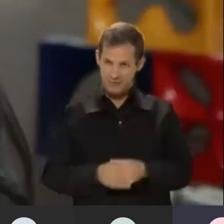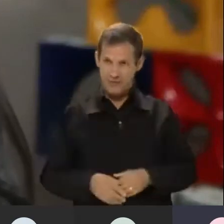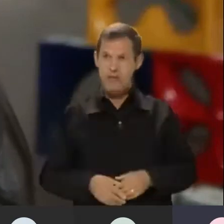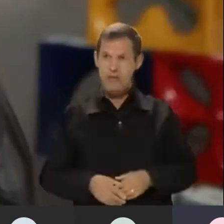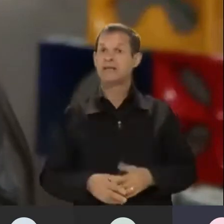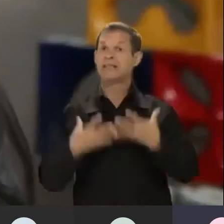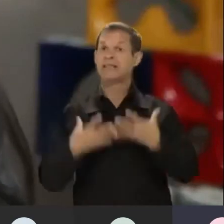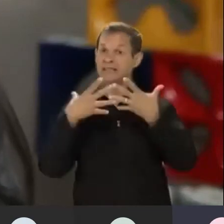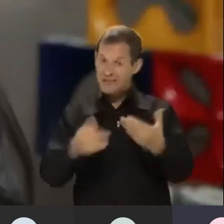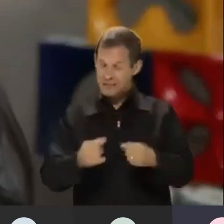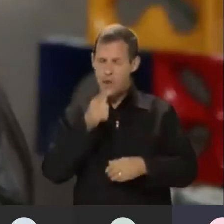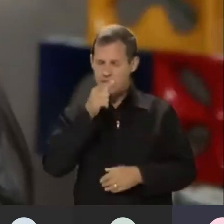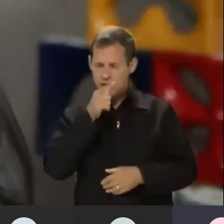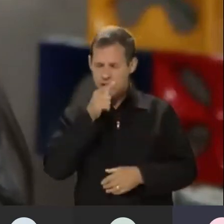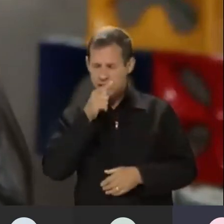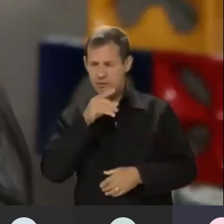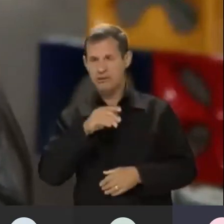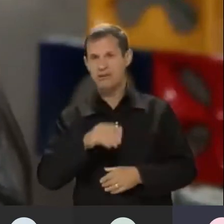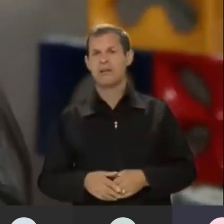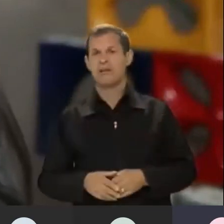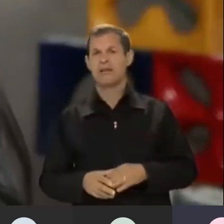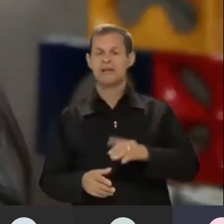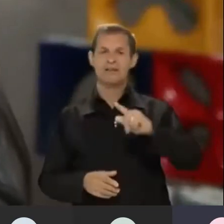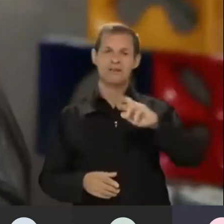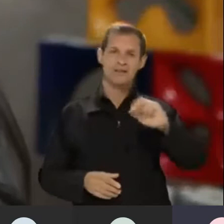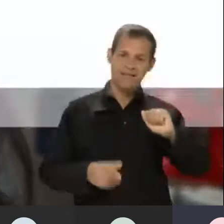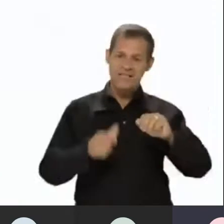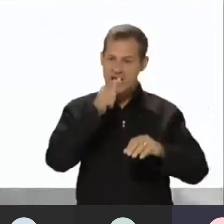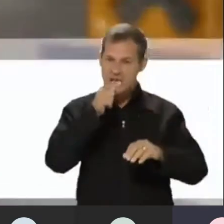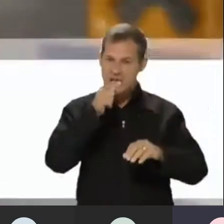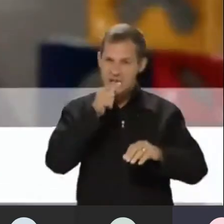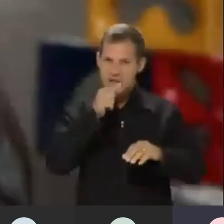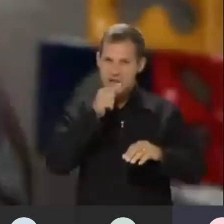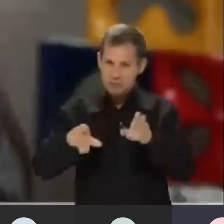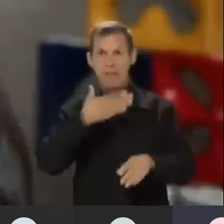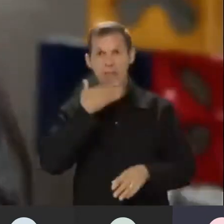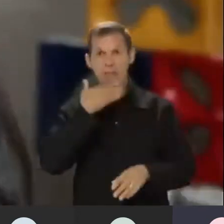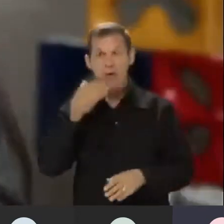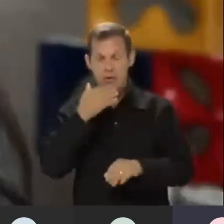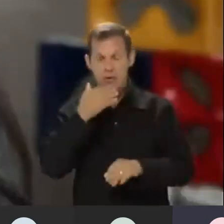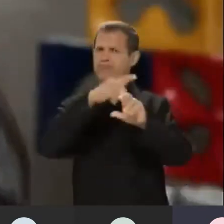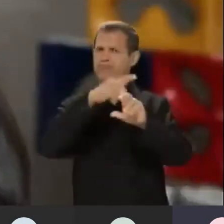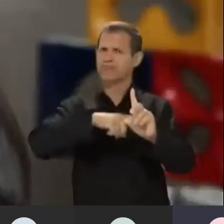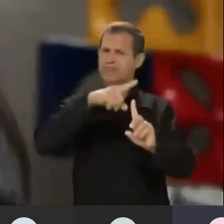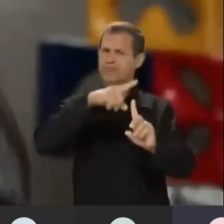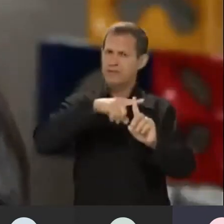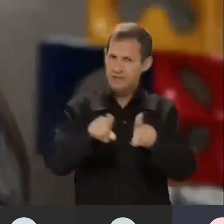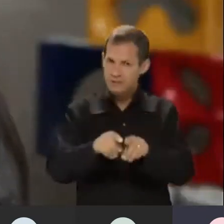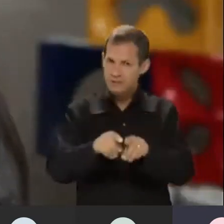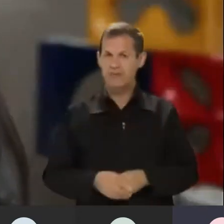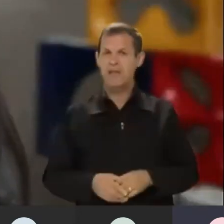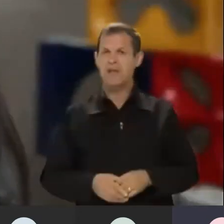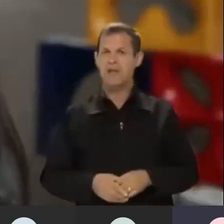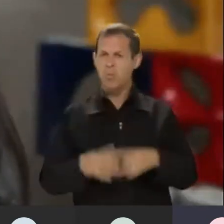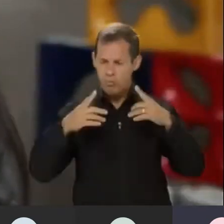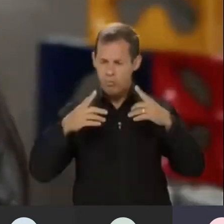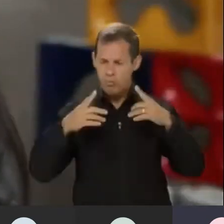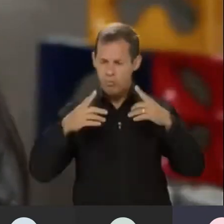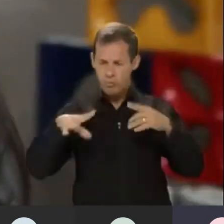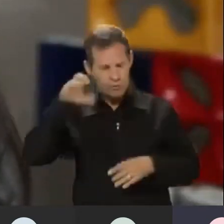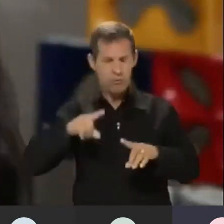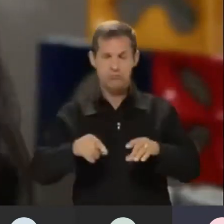da retenção de água que vão para as galerias de águas pluviais. Ele melhora o conforto térmico e acústico na